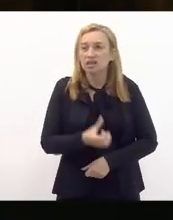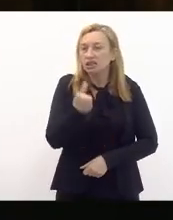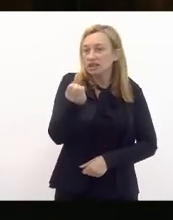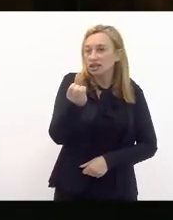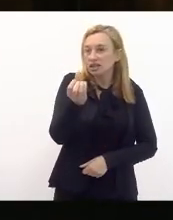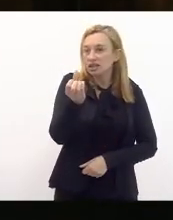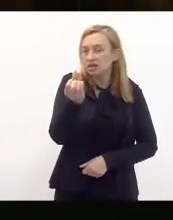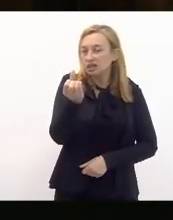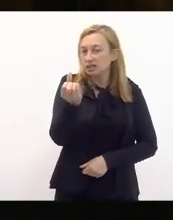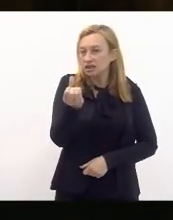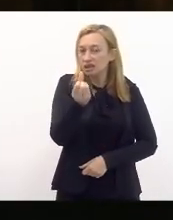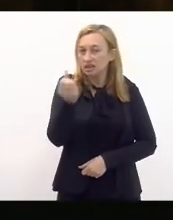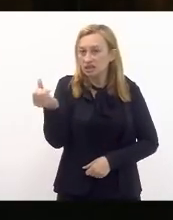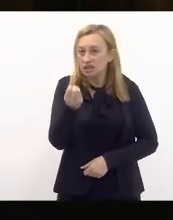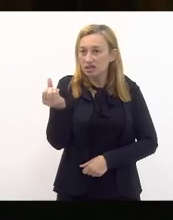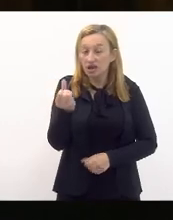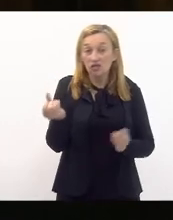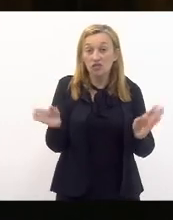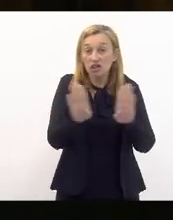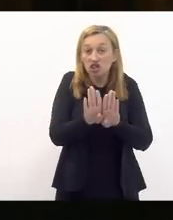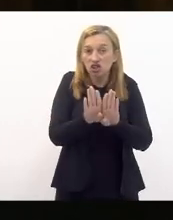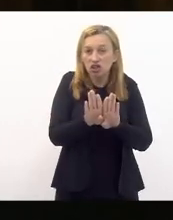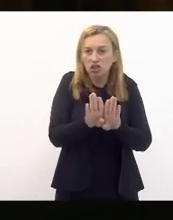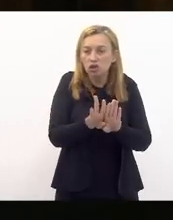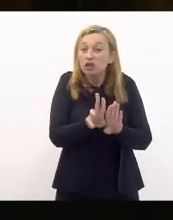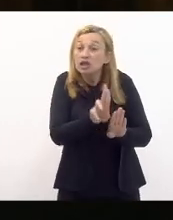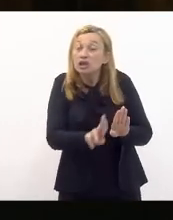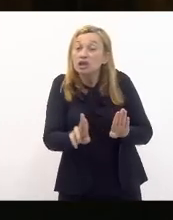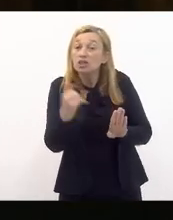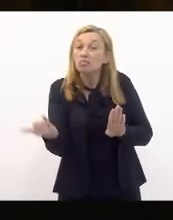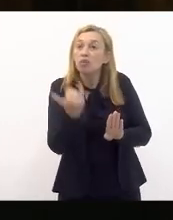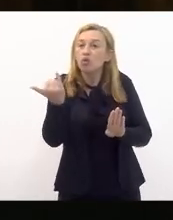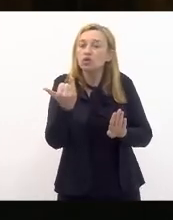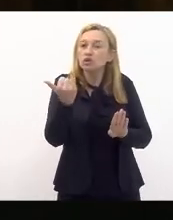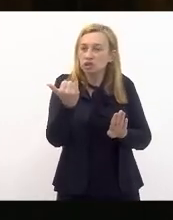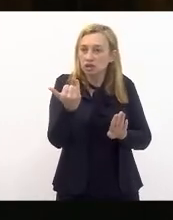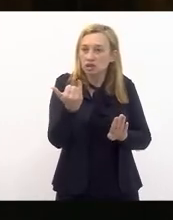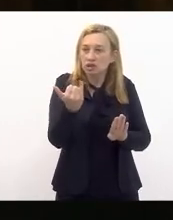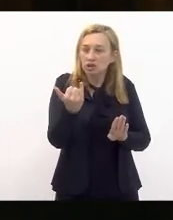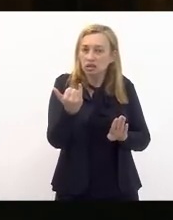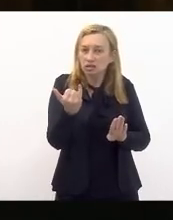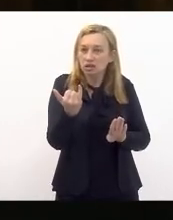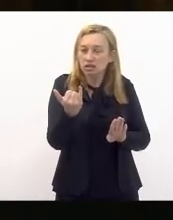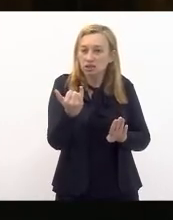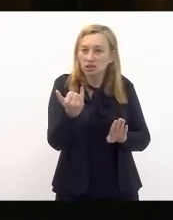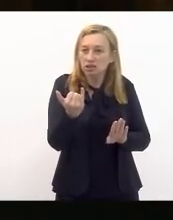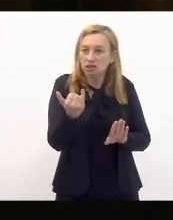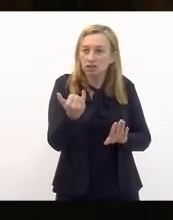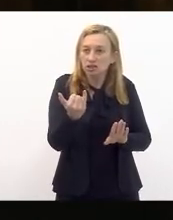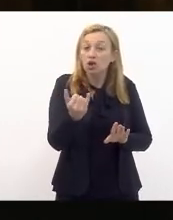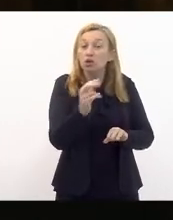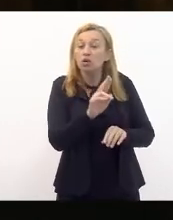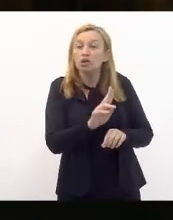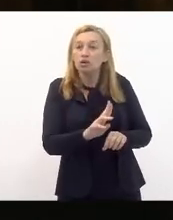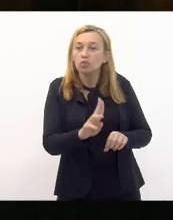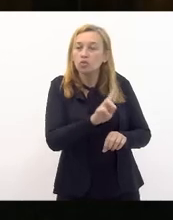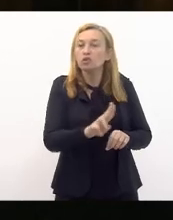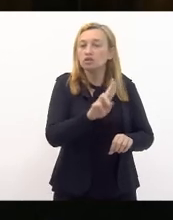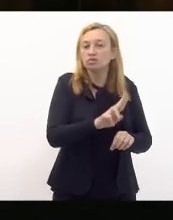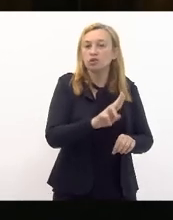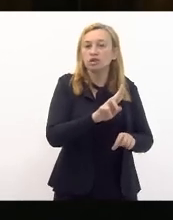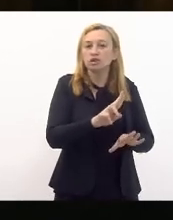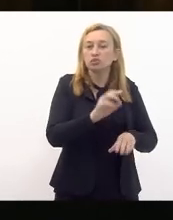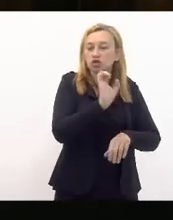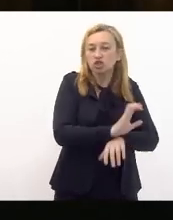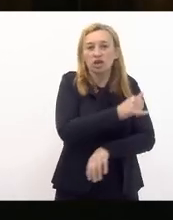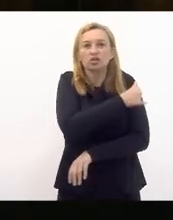66 fechados instrumentos importantes de promoção da autonomia do cidadão o instrumento importante do